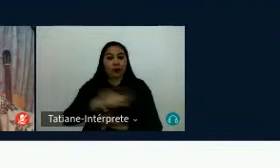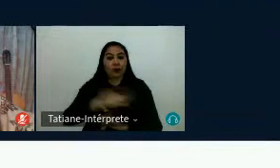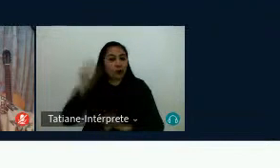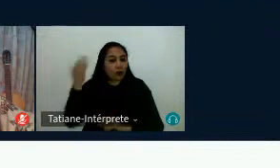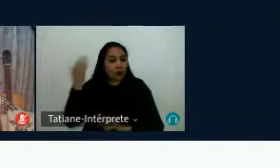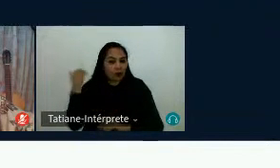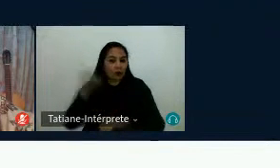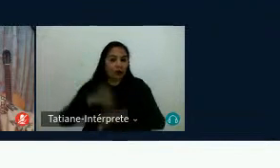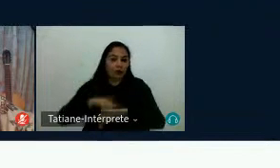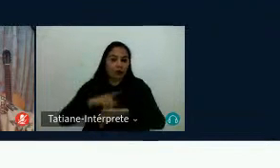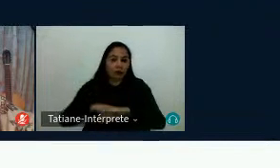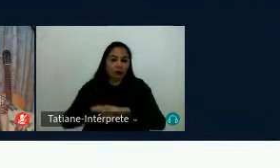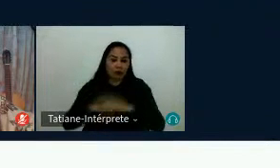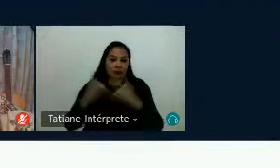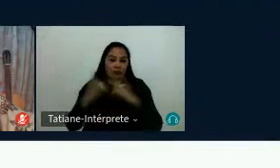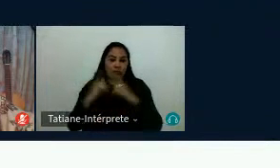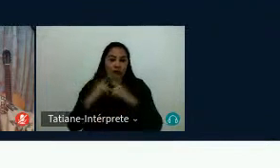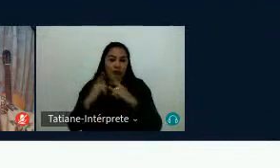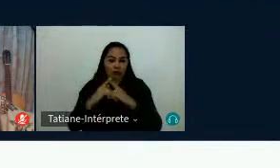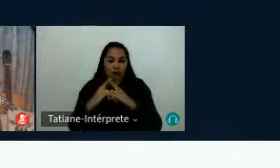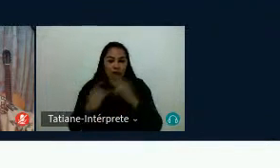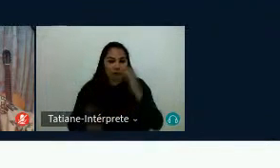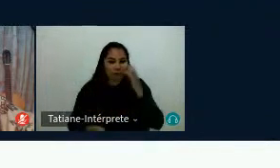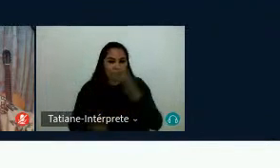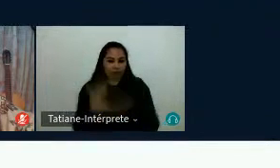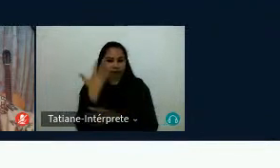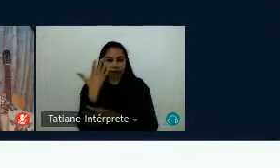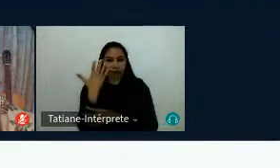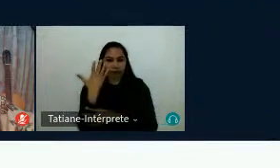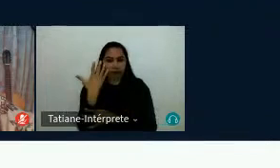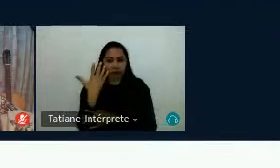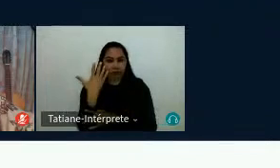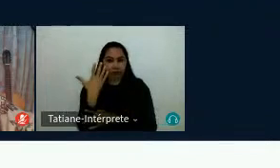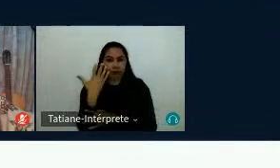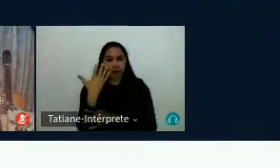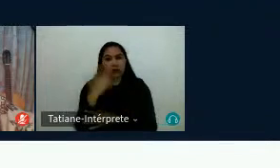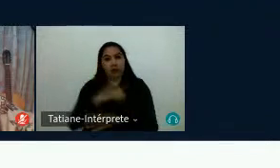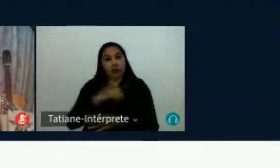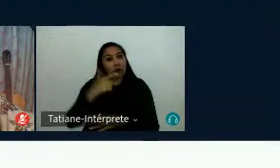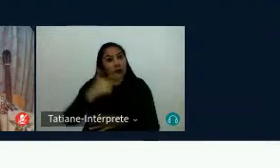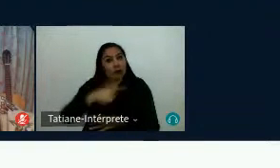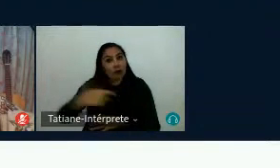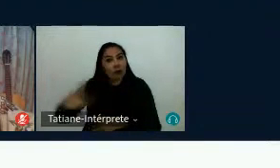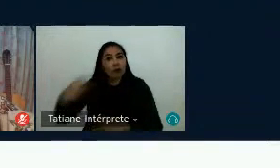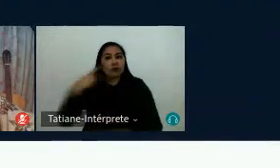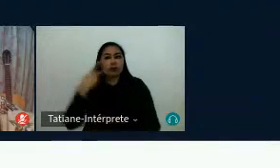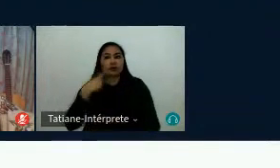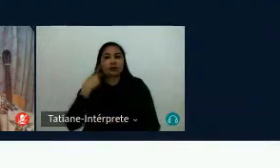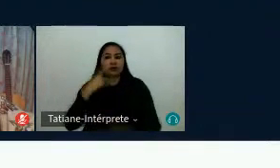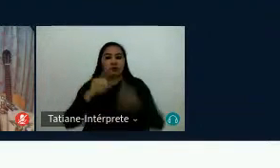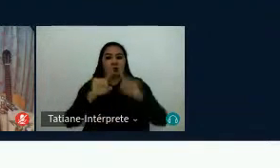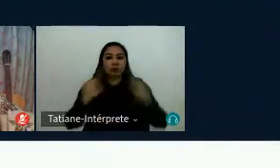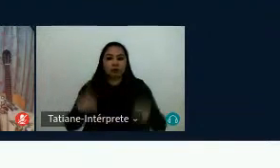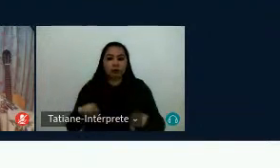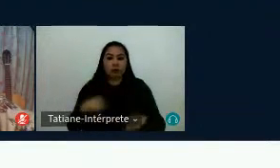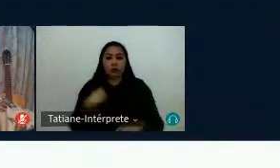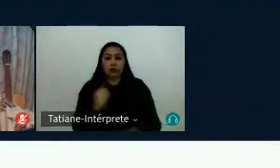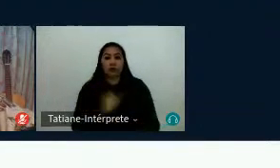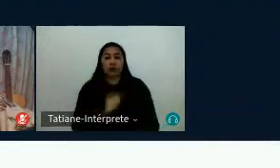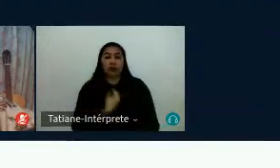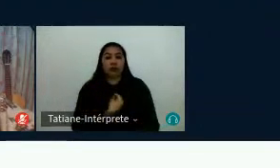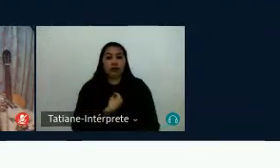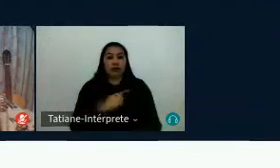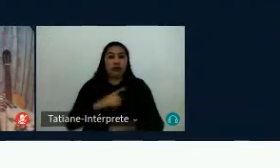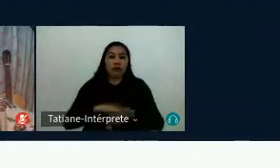os institutos federais foram criados, além de outras políticas públicas, né, nós vivíamos um momento